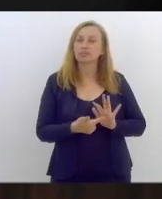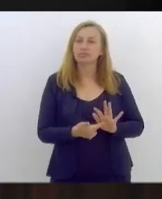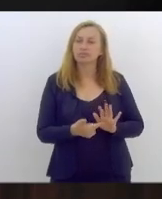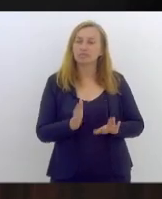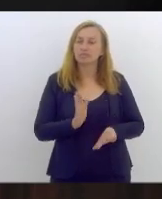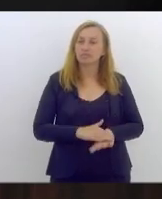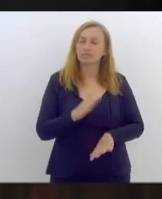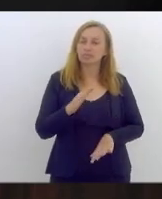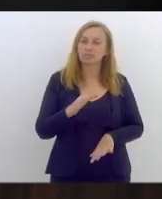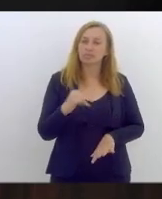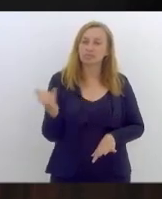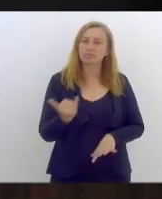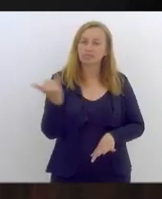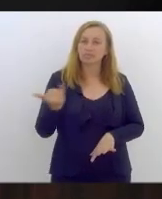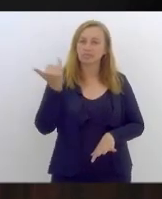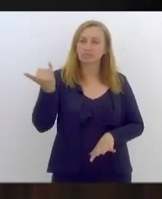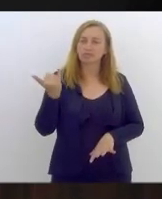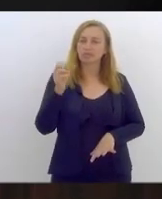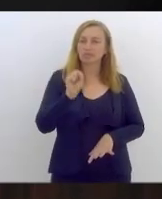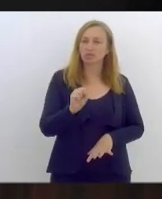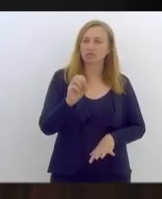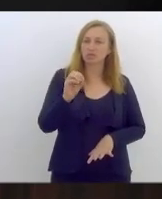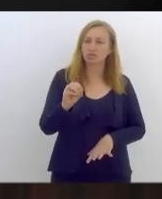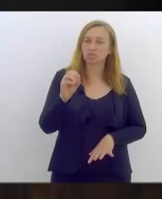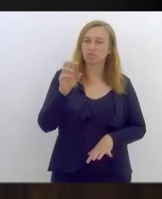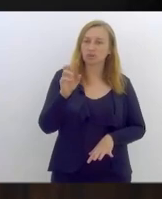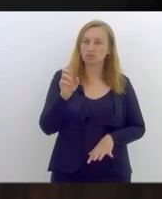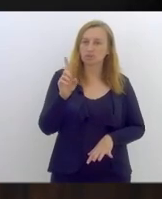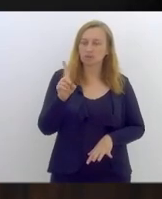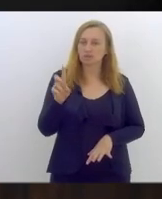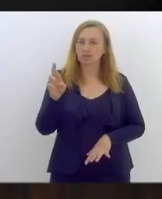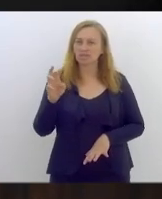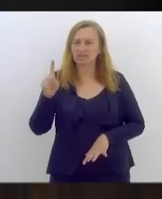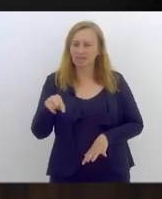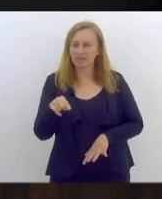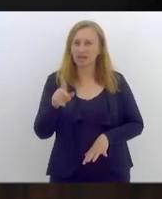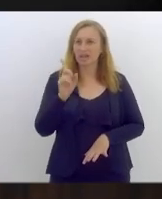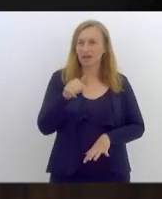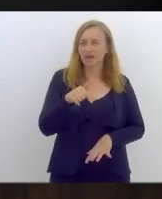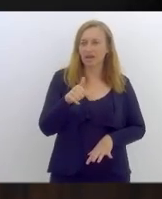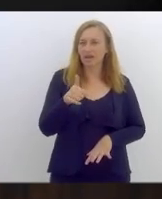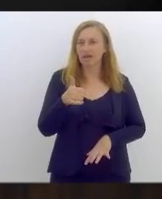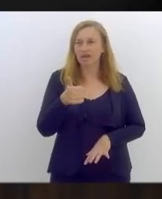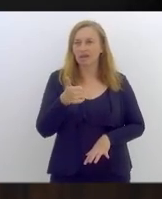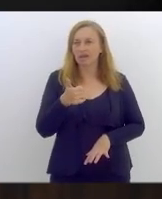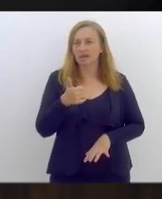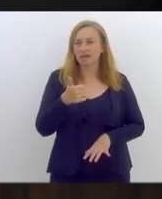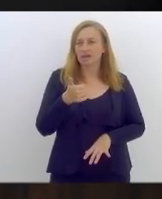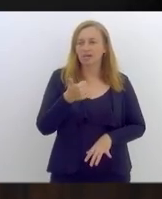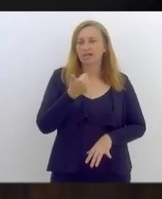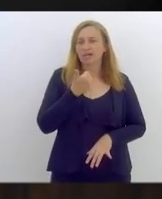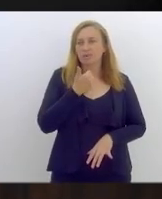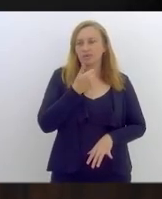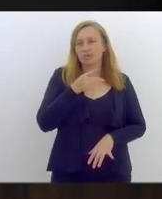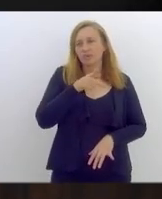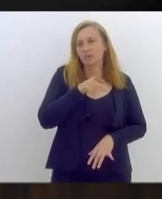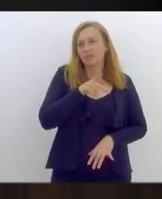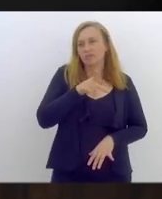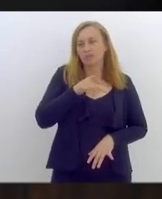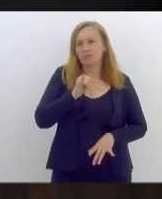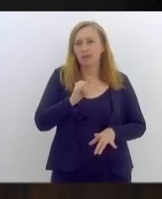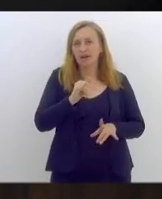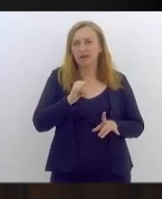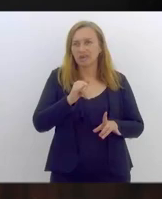dessa incrível figura. Sodré é o Obá de Xangô do Axé Opô Afunjá. E tem orgulho em dizer que ocupa a cadeira